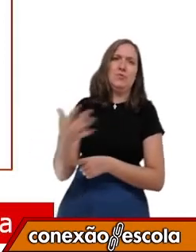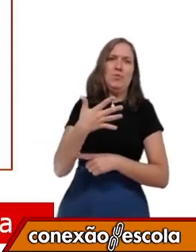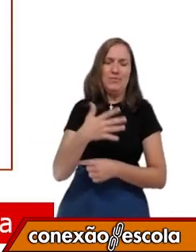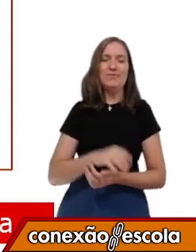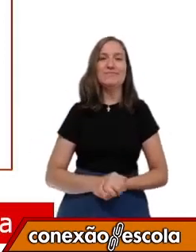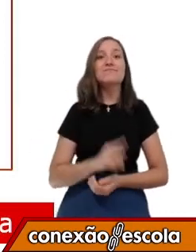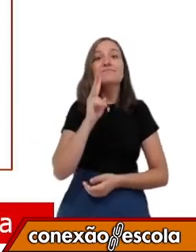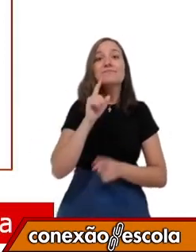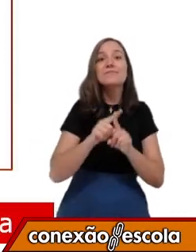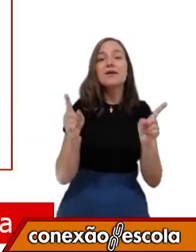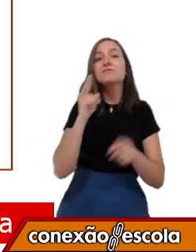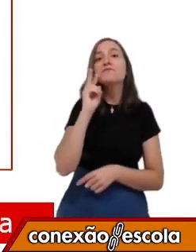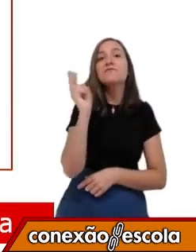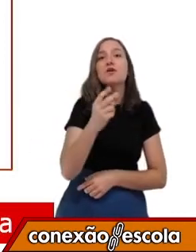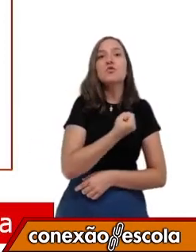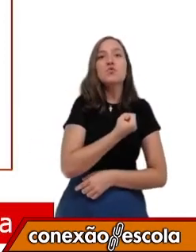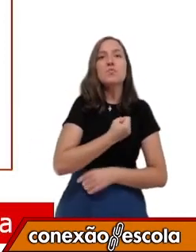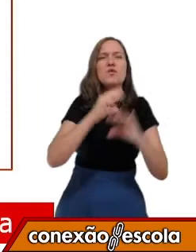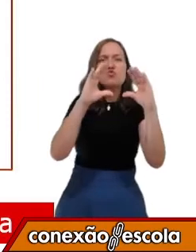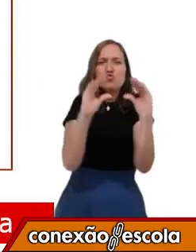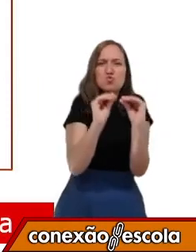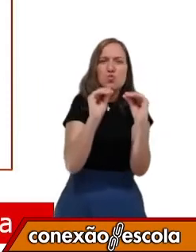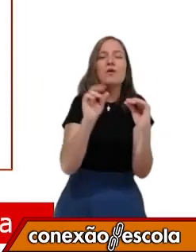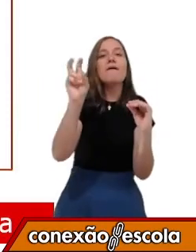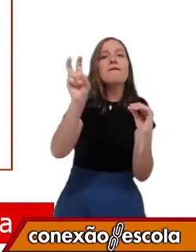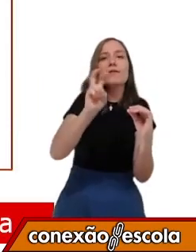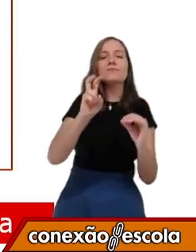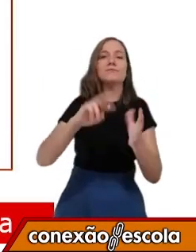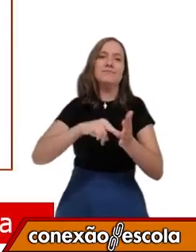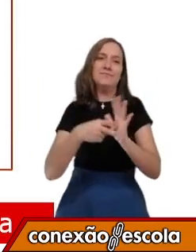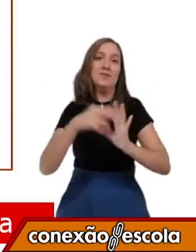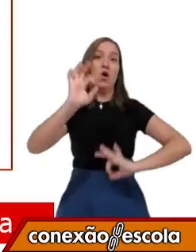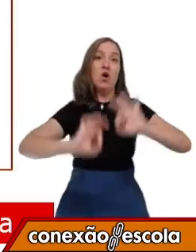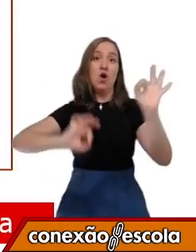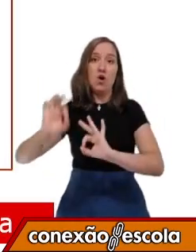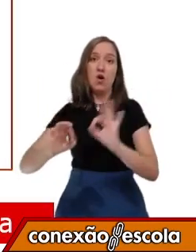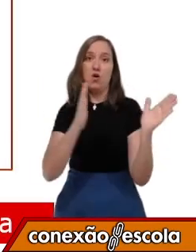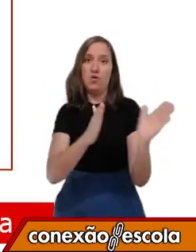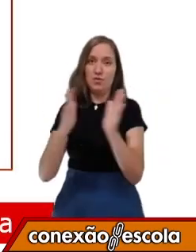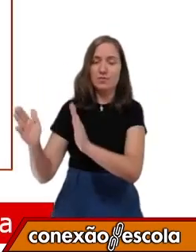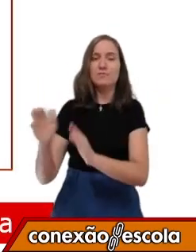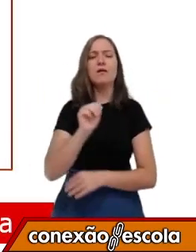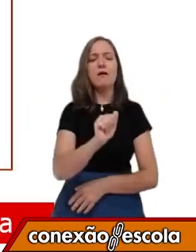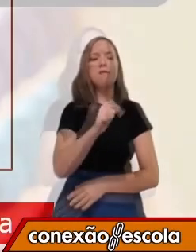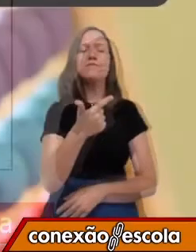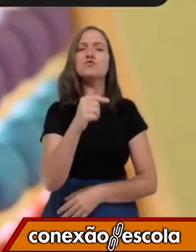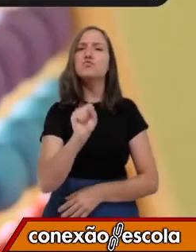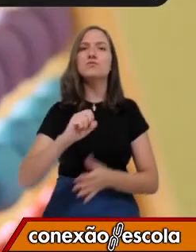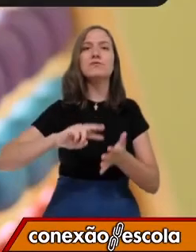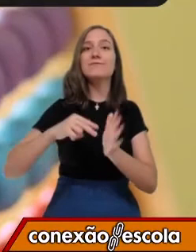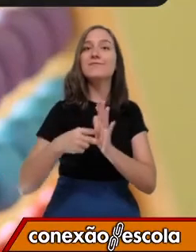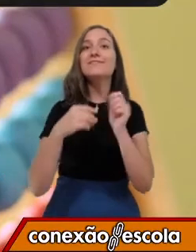em negrito. 5º representa ordem. A28 é uma senha, é um código numérico.